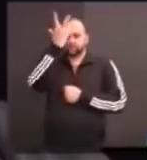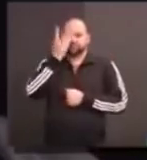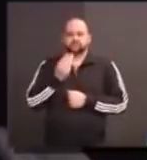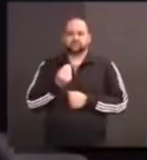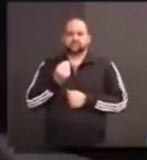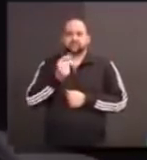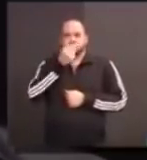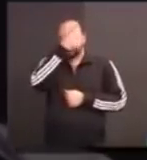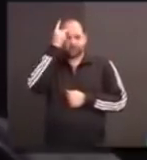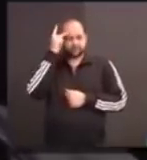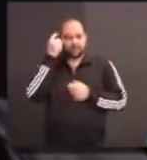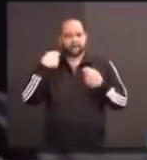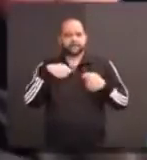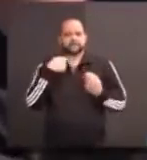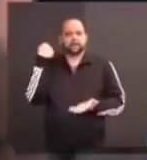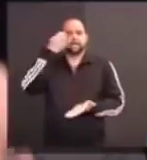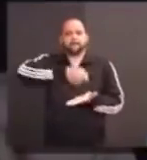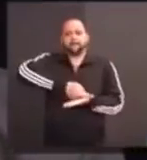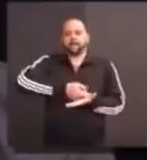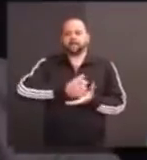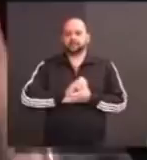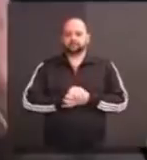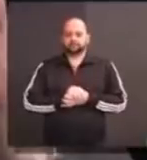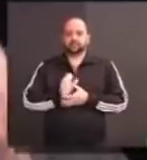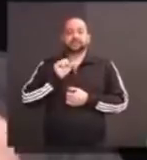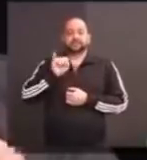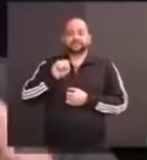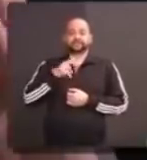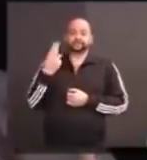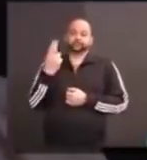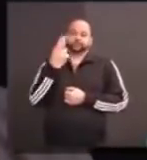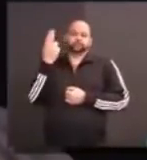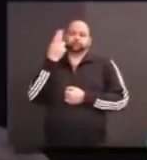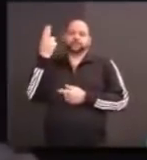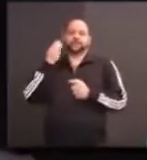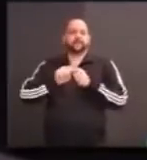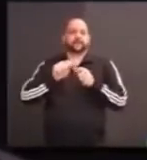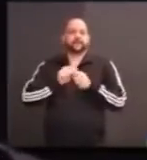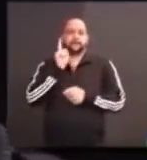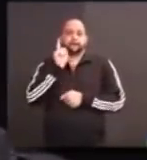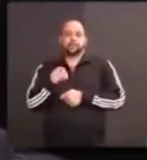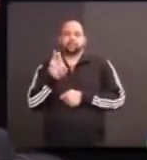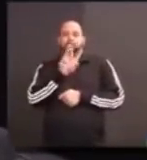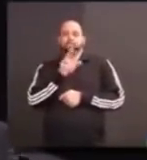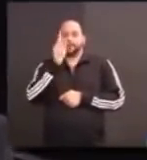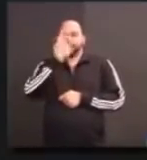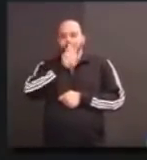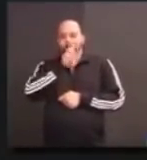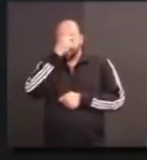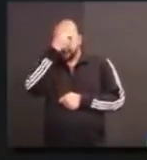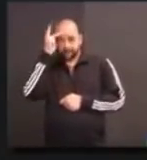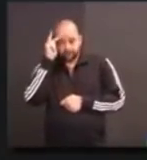pago. Se não der para fazer para 1.000 pessoas,